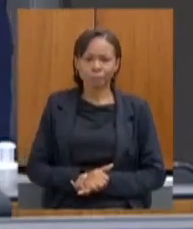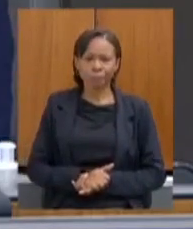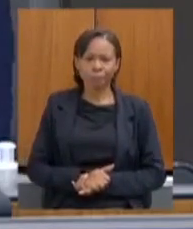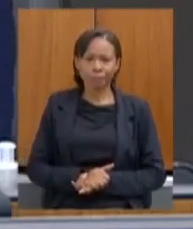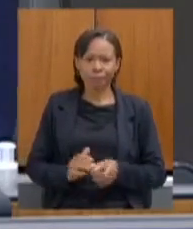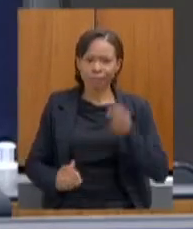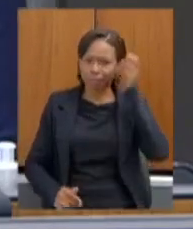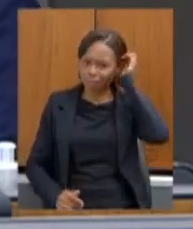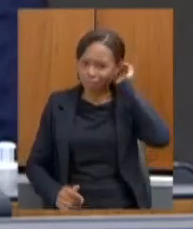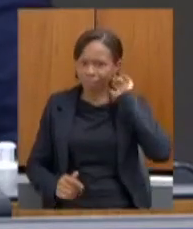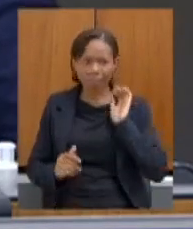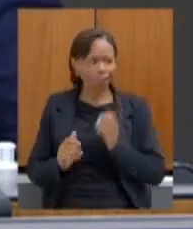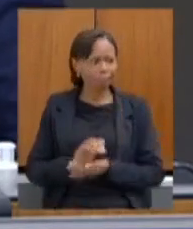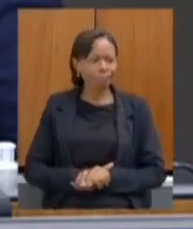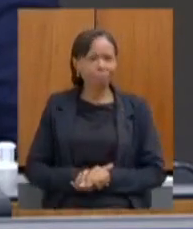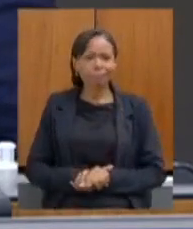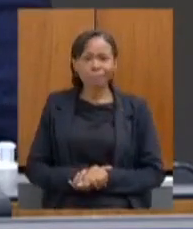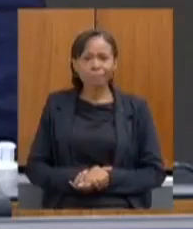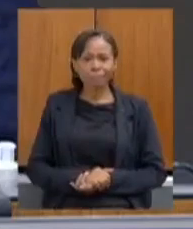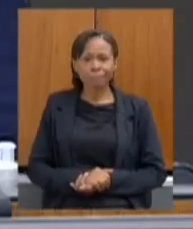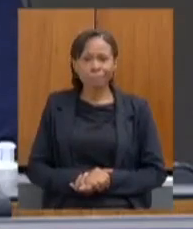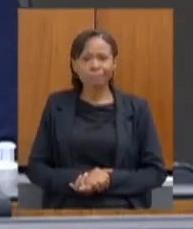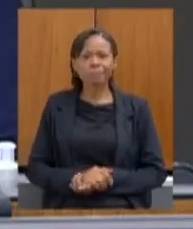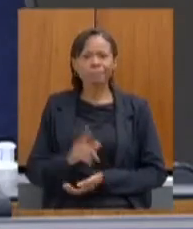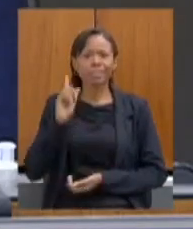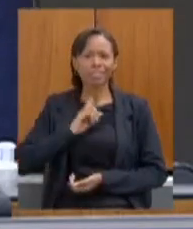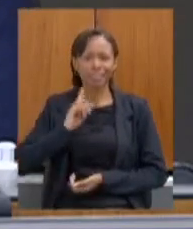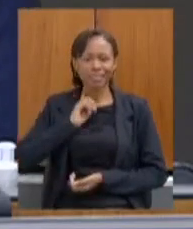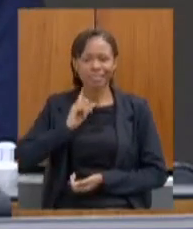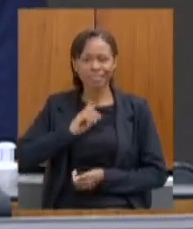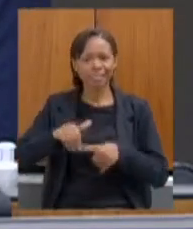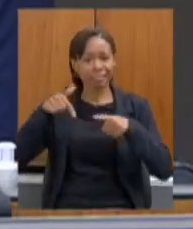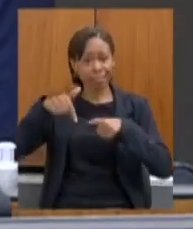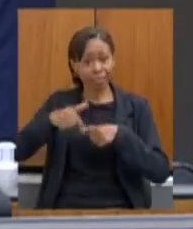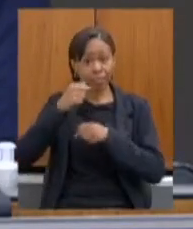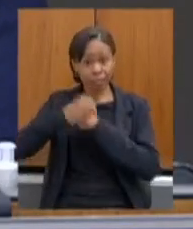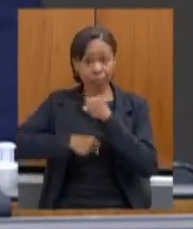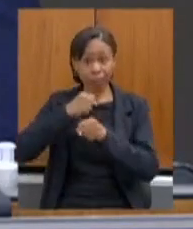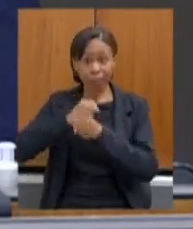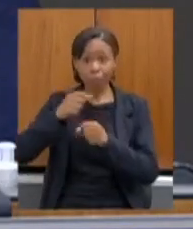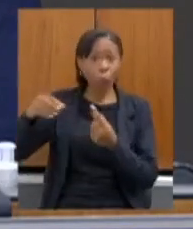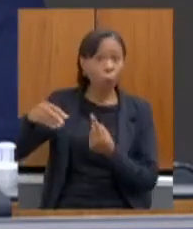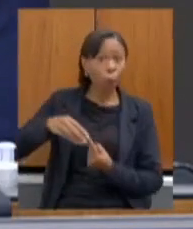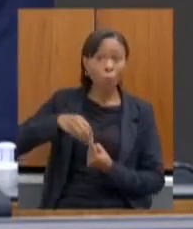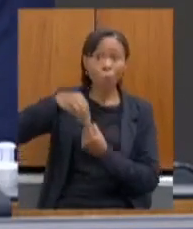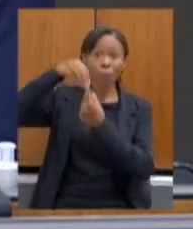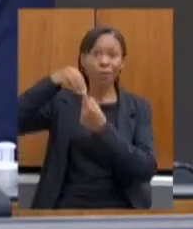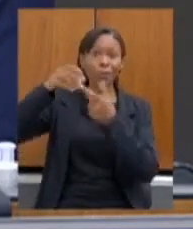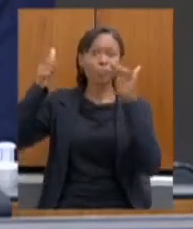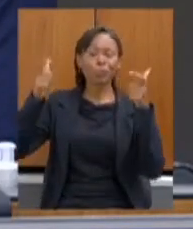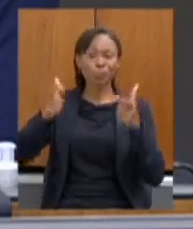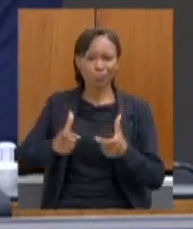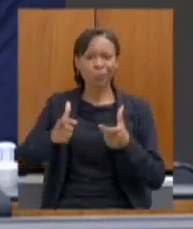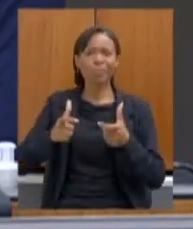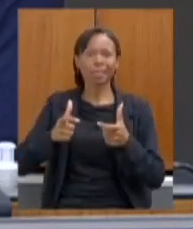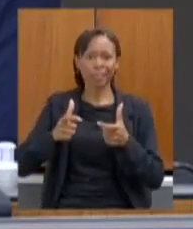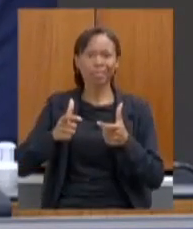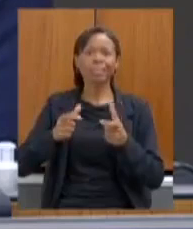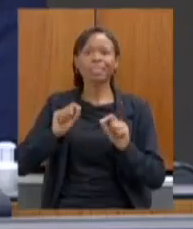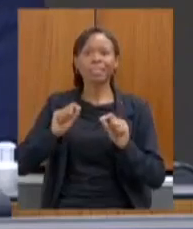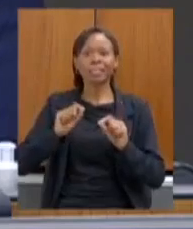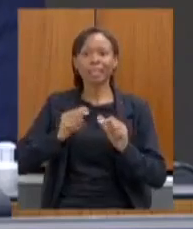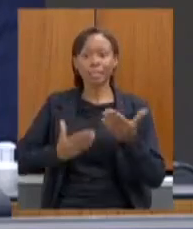Um outro ponto interessante, Minas Gerais esse ano alcançou o primeiro lugar nacional no ranking de oferta de serviços digitais.